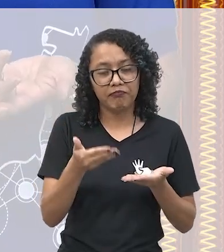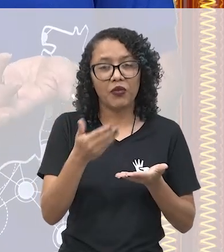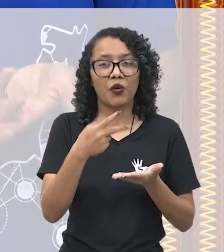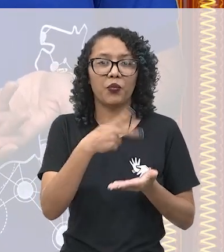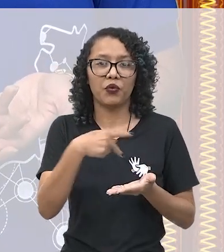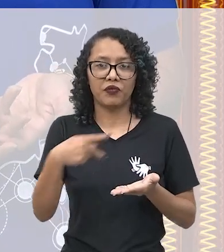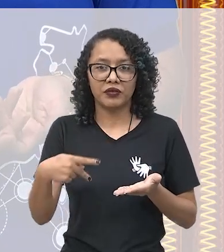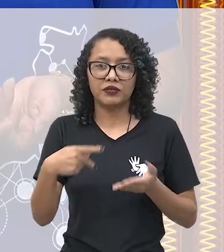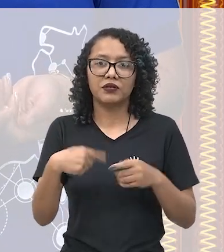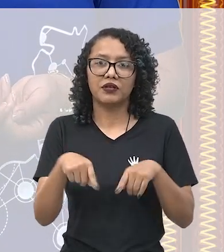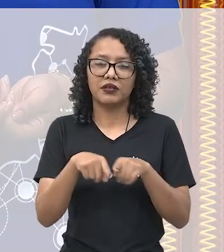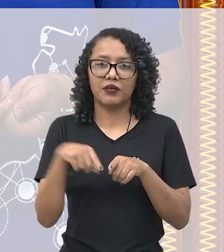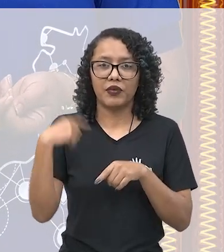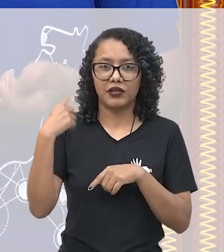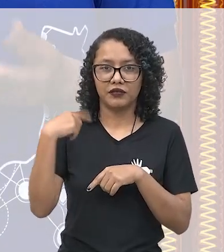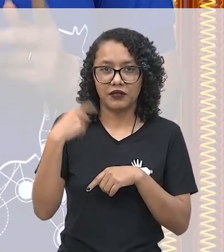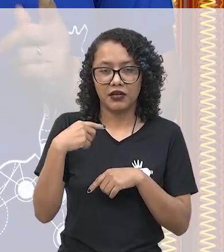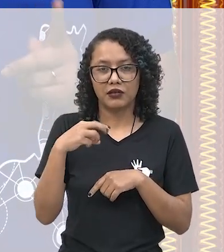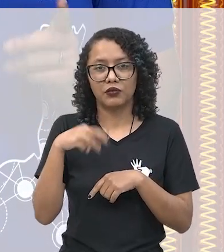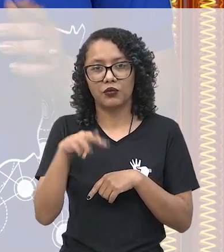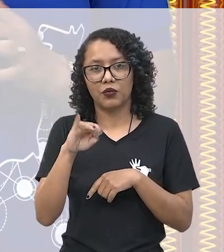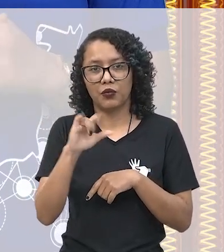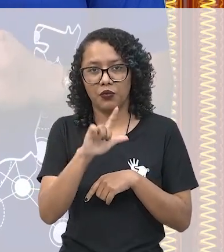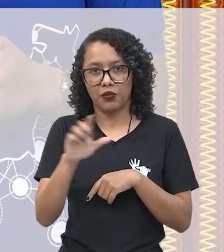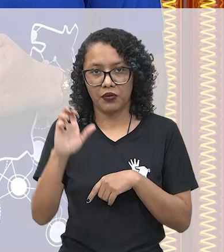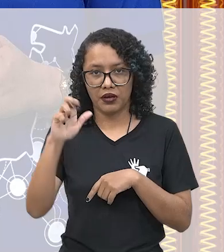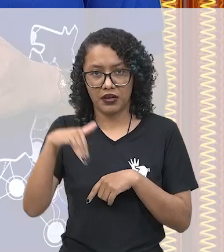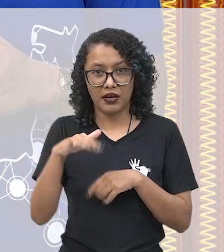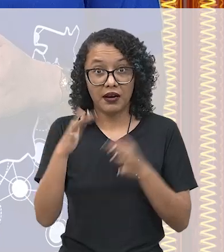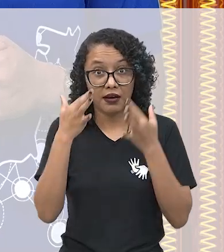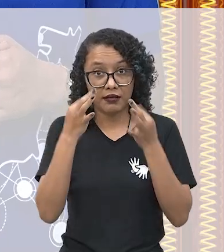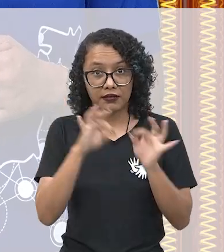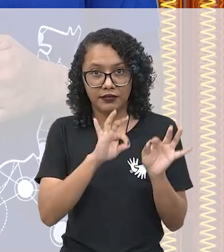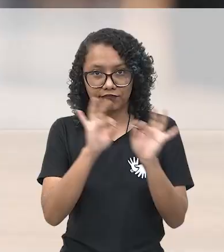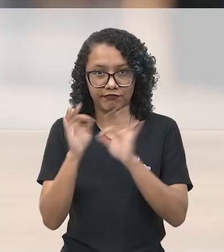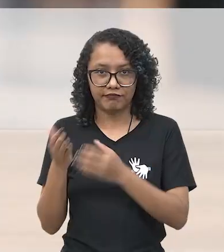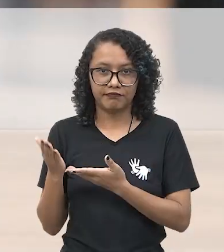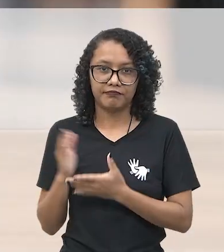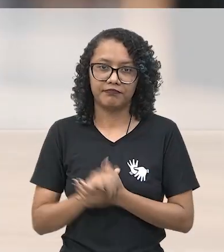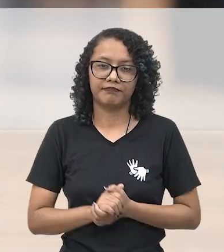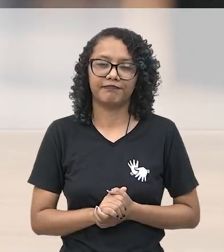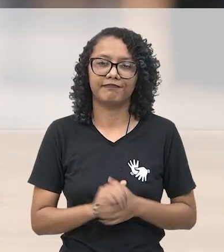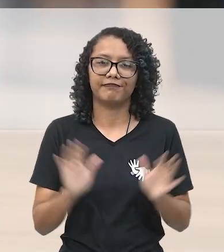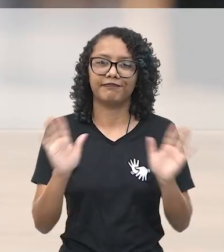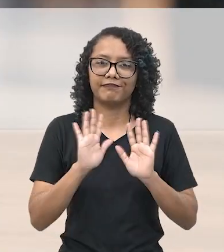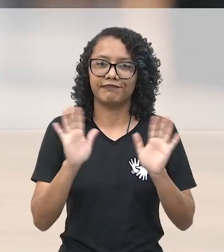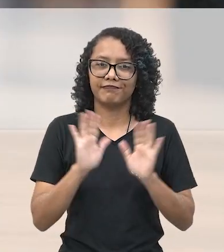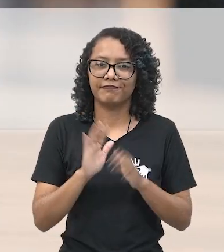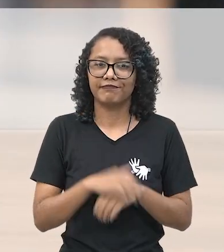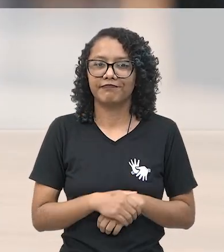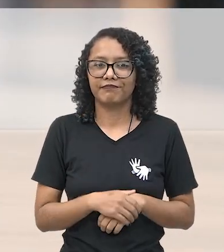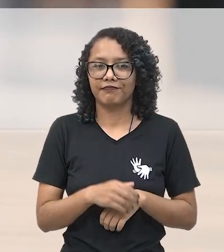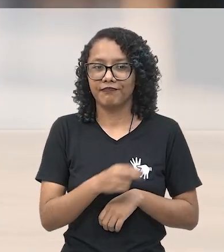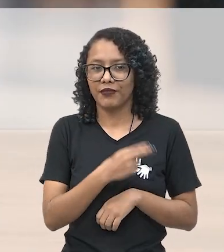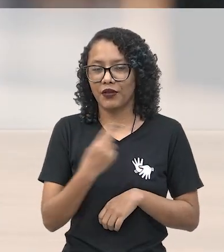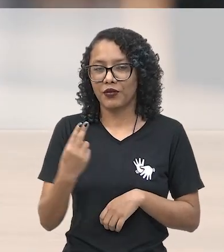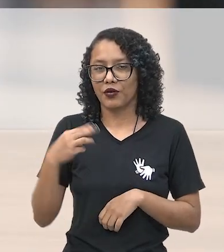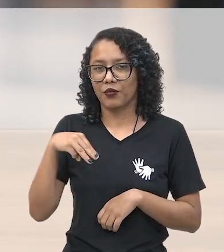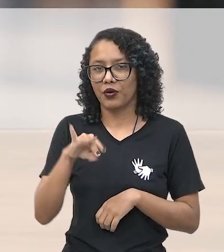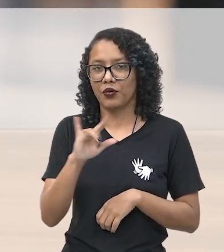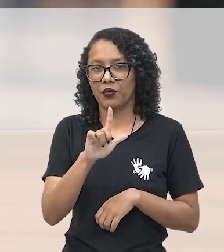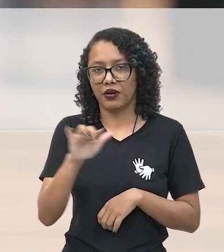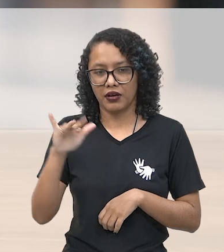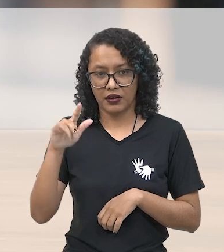professor e também advogado William Costa. Observem só o que ele vai nos dizer. Olá pessoal, sou o professor William Costa, também